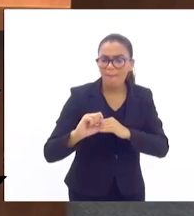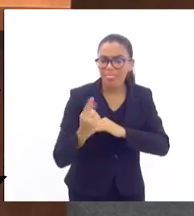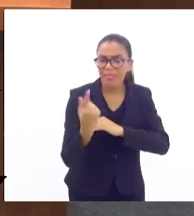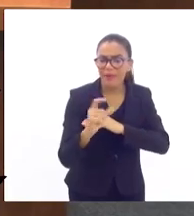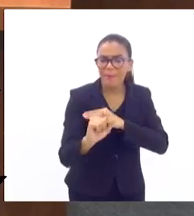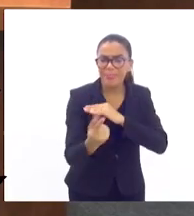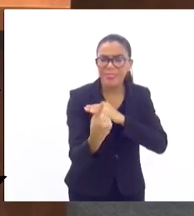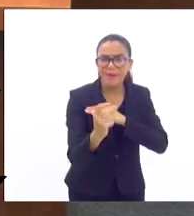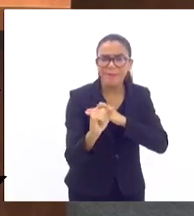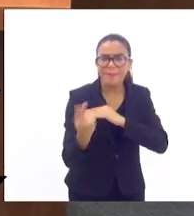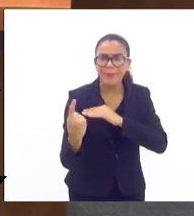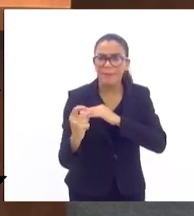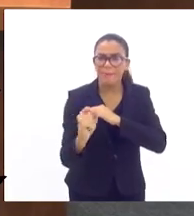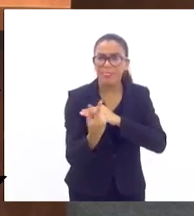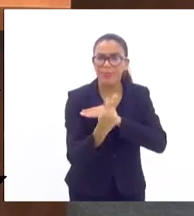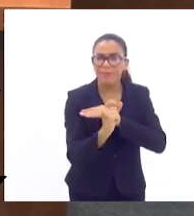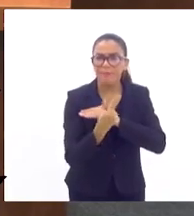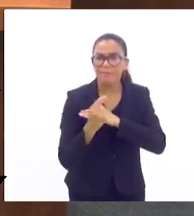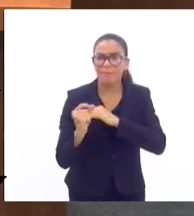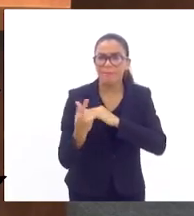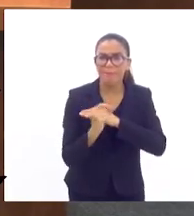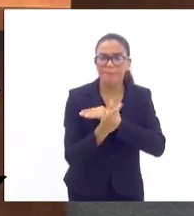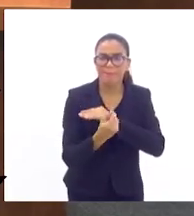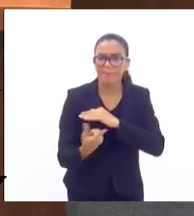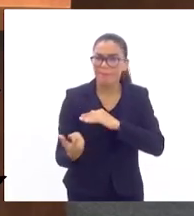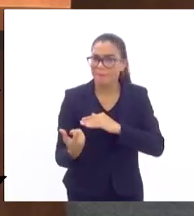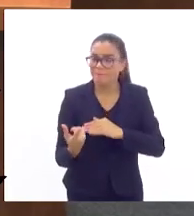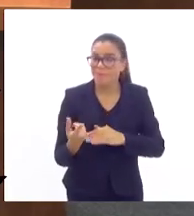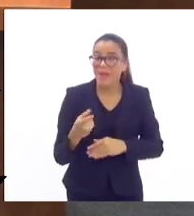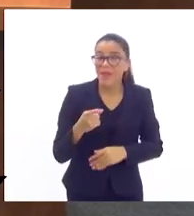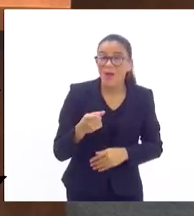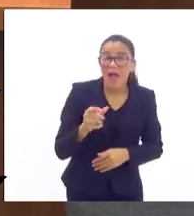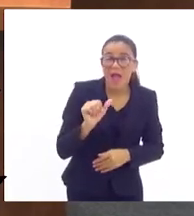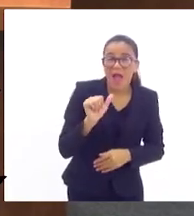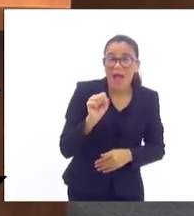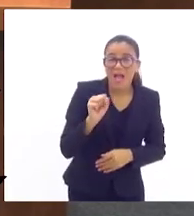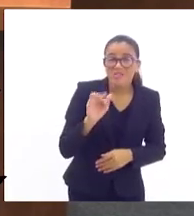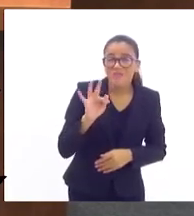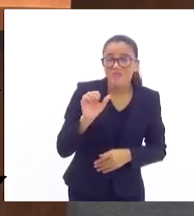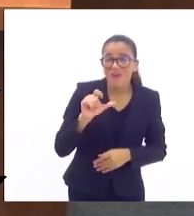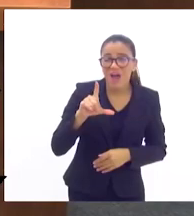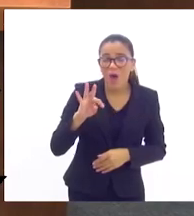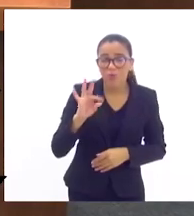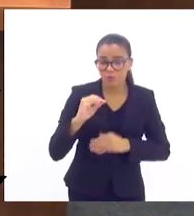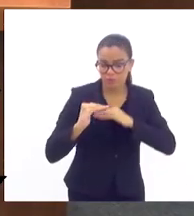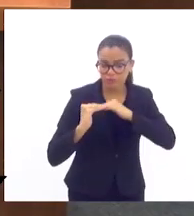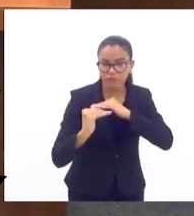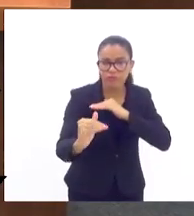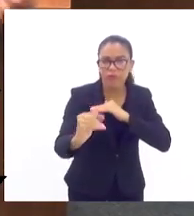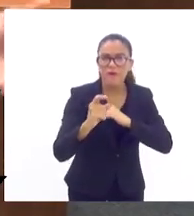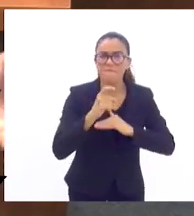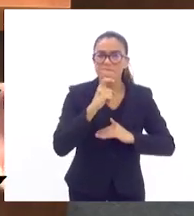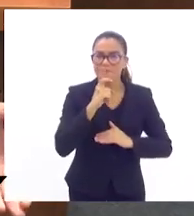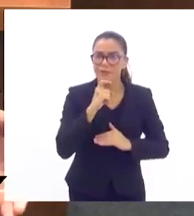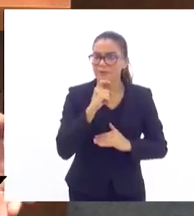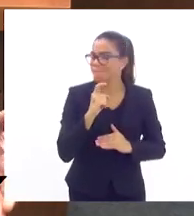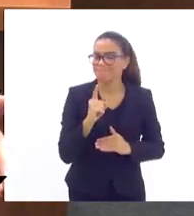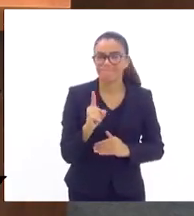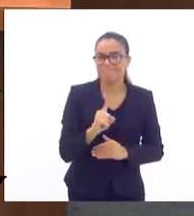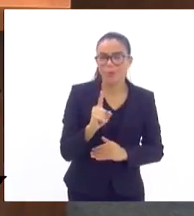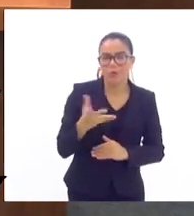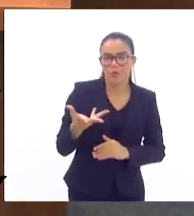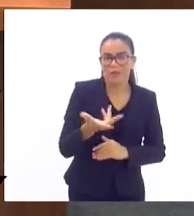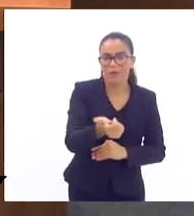horríveis. E eles colocam, geralmente, asfalto frio. Asfalto frio, gente, não é um asfalto de qualidade. Um asfalto que foi colocado há pouco